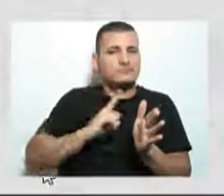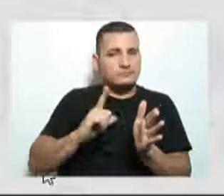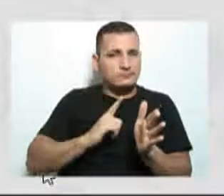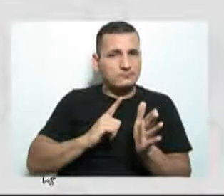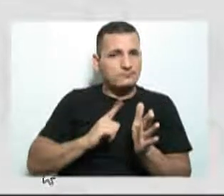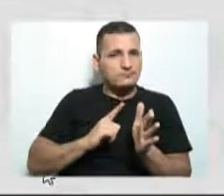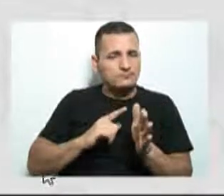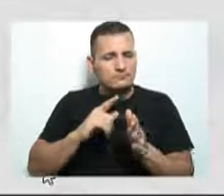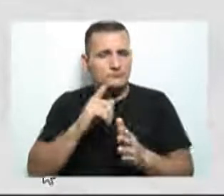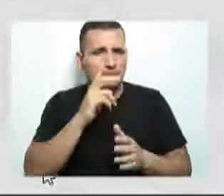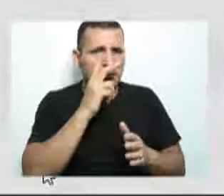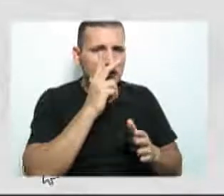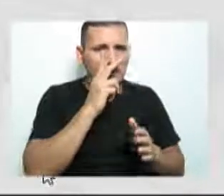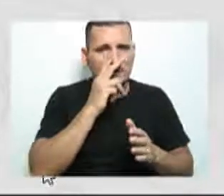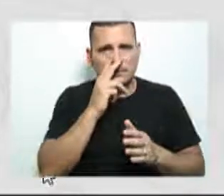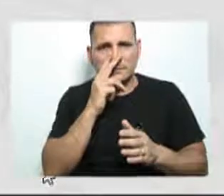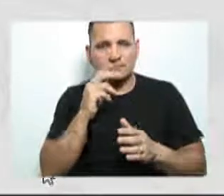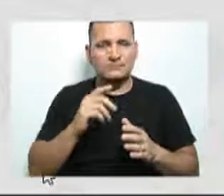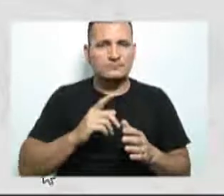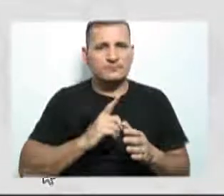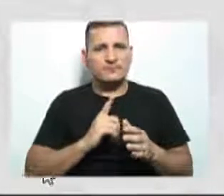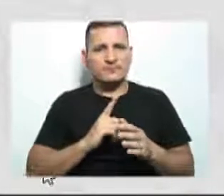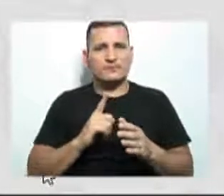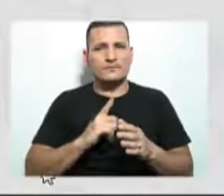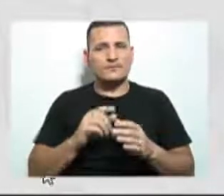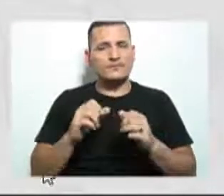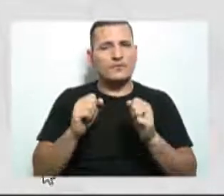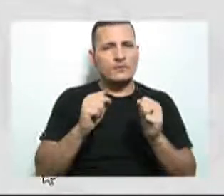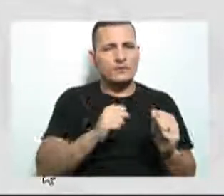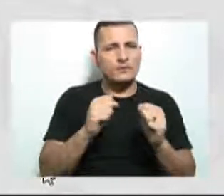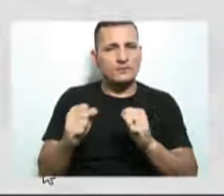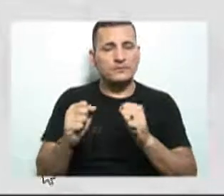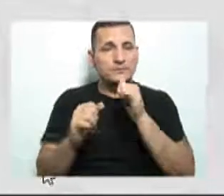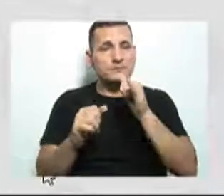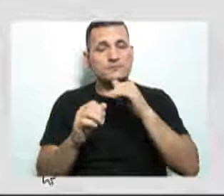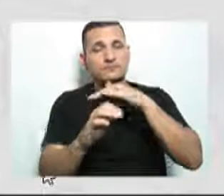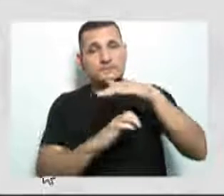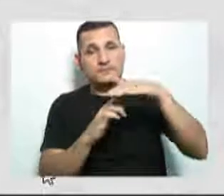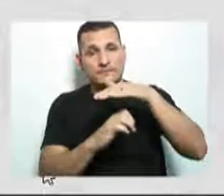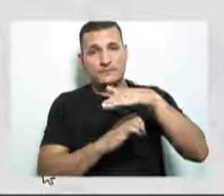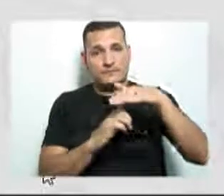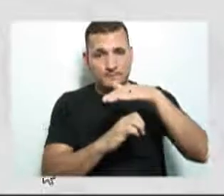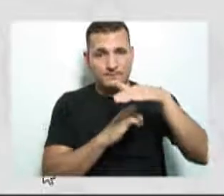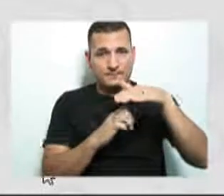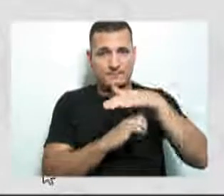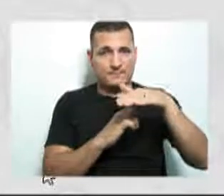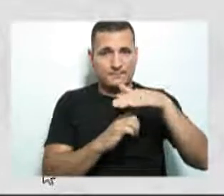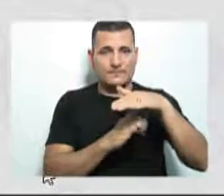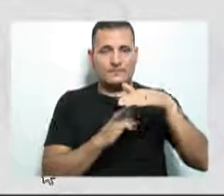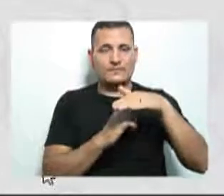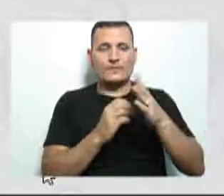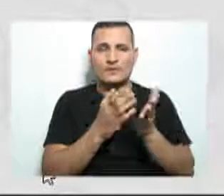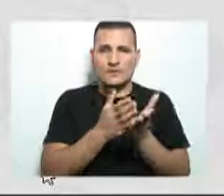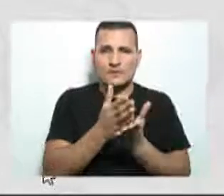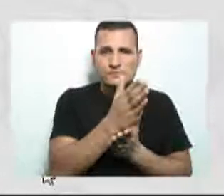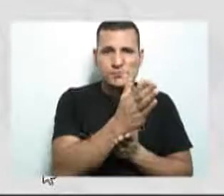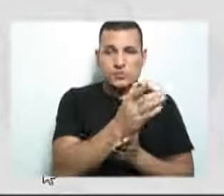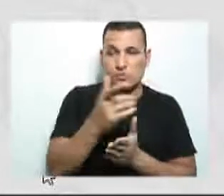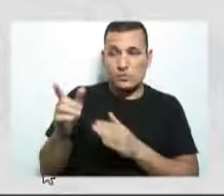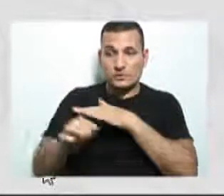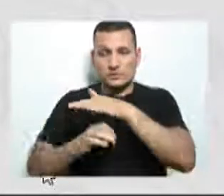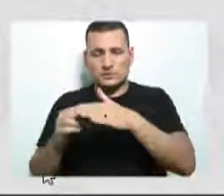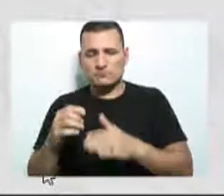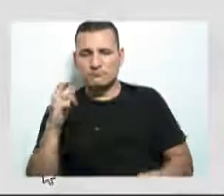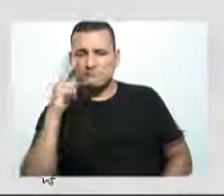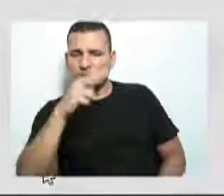Parece haver poder quando uma empresa segue o caminho que a outra empresa deseja, tá? Então muitas